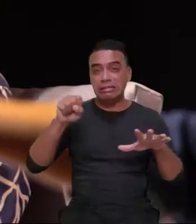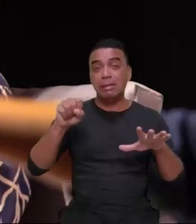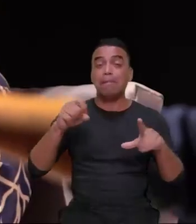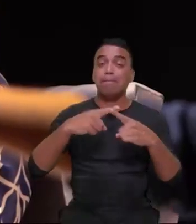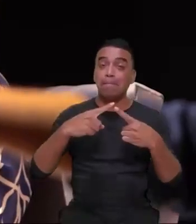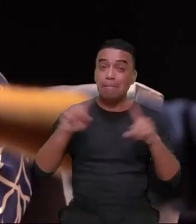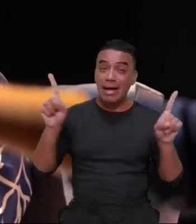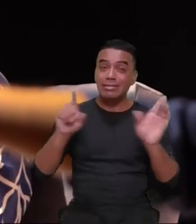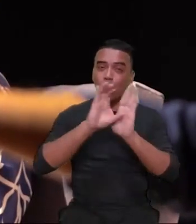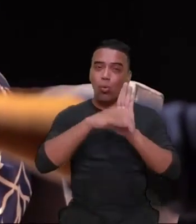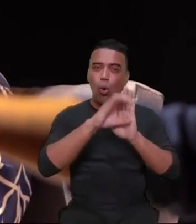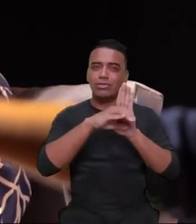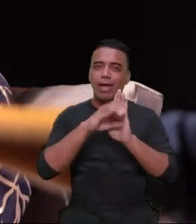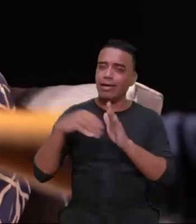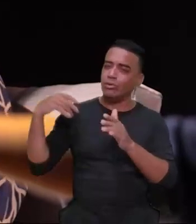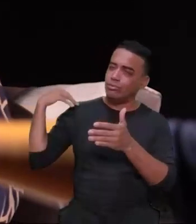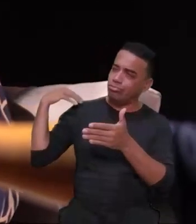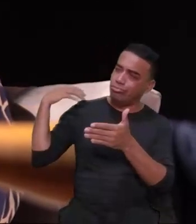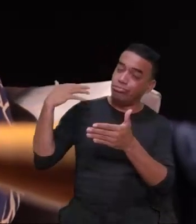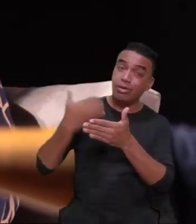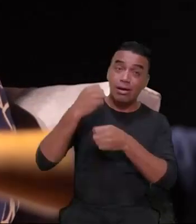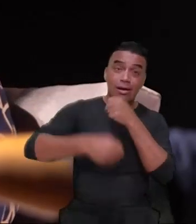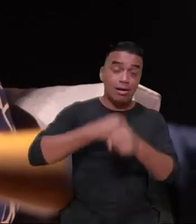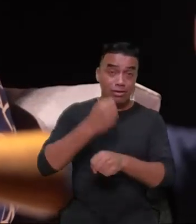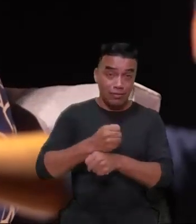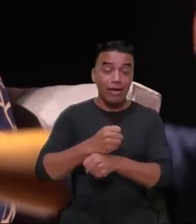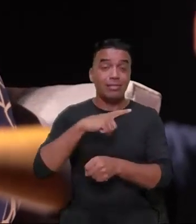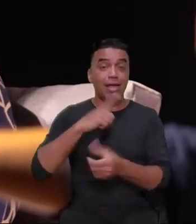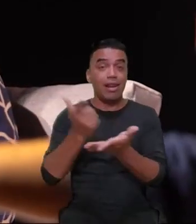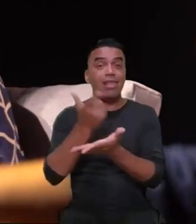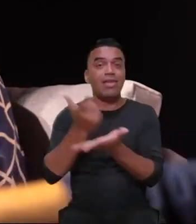mas é um conceito que eu trago. Ano que vem vai sair o livro.